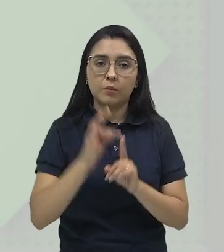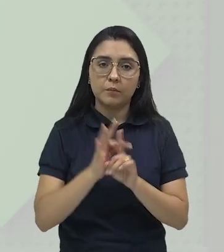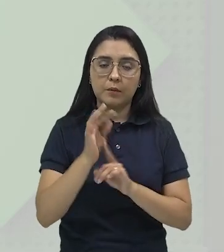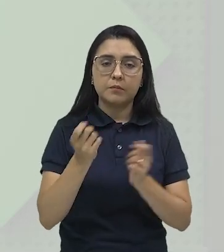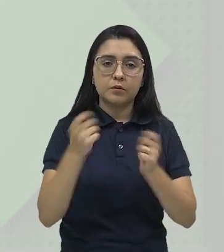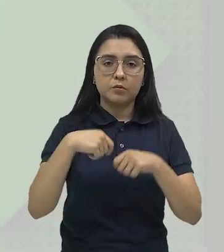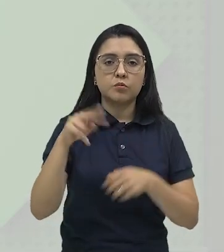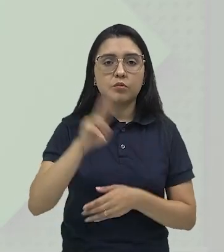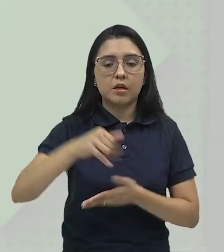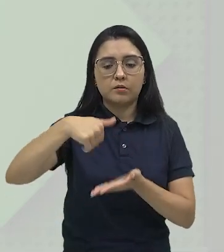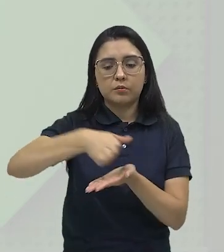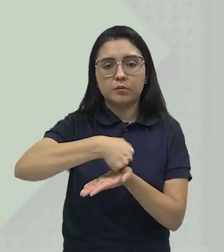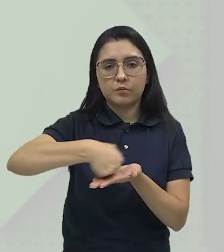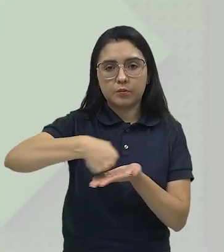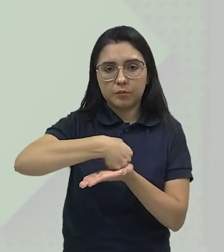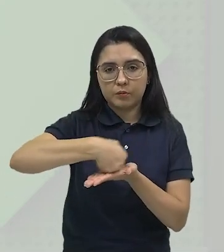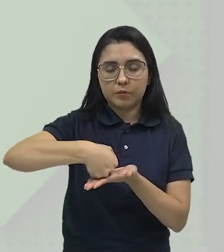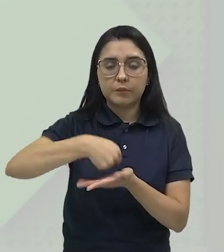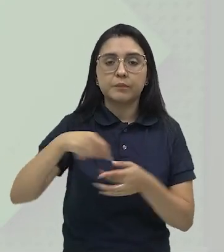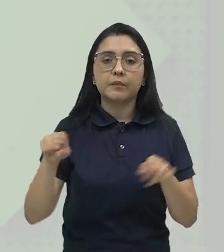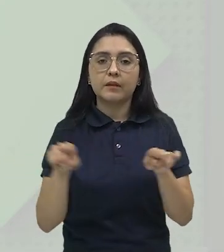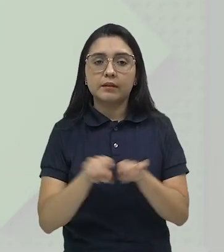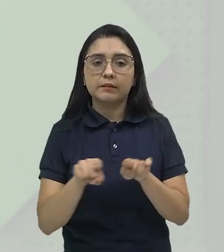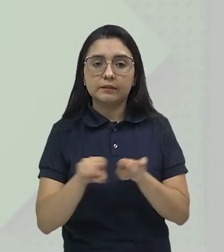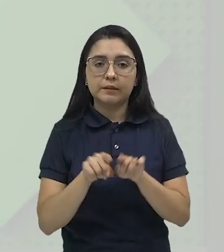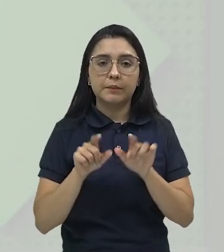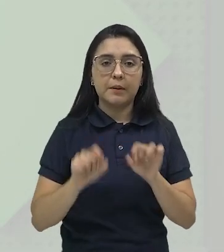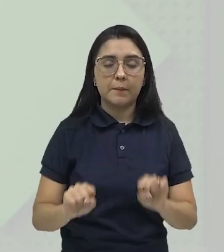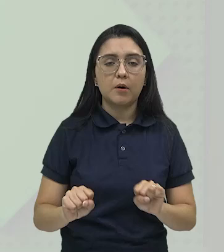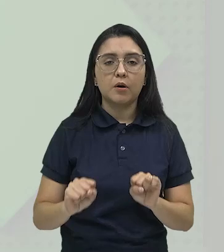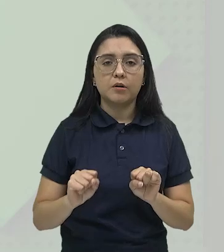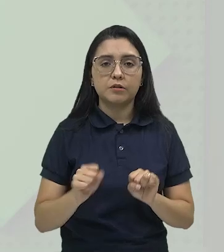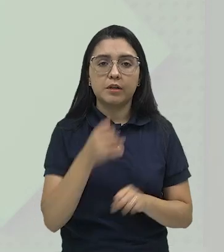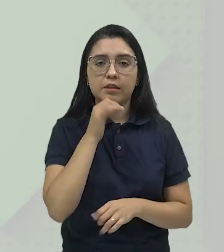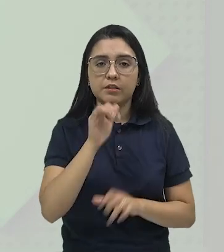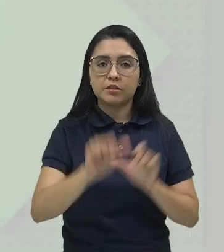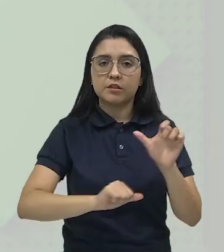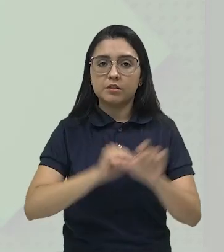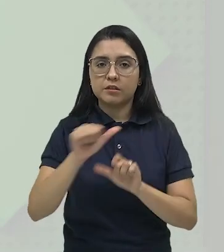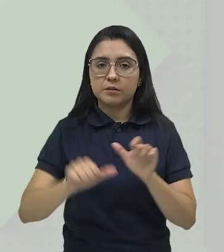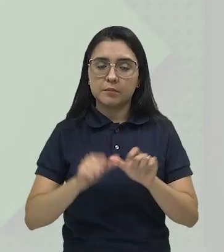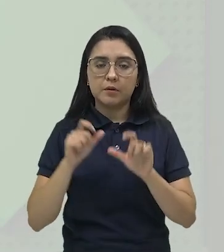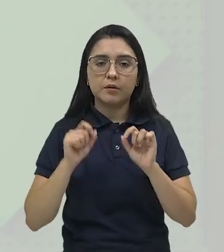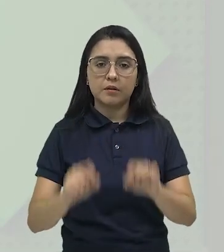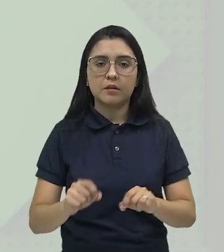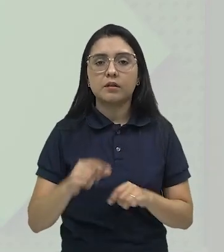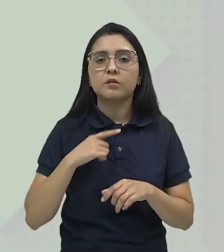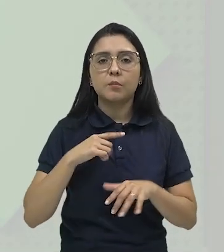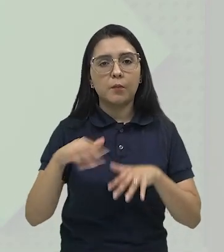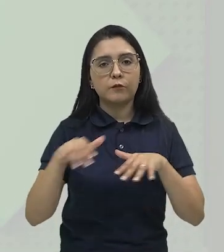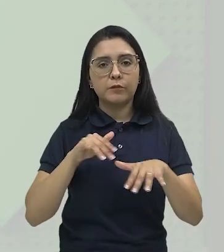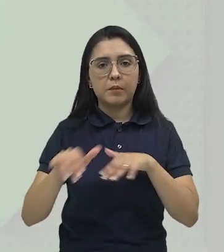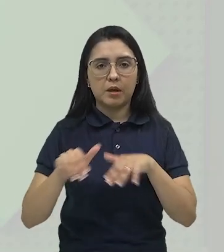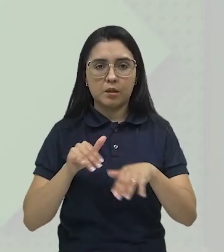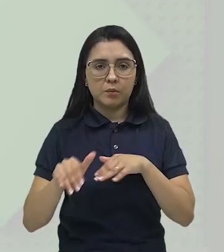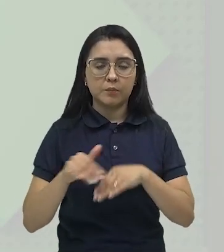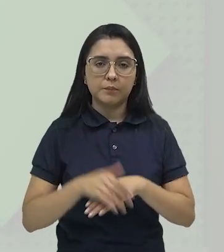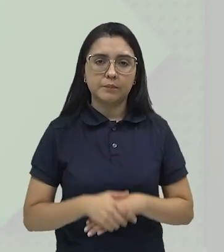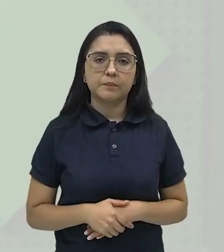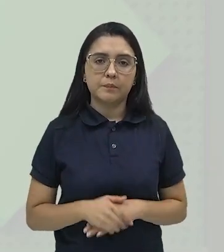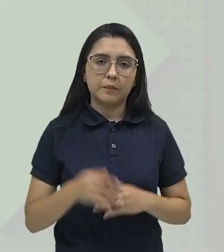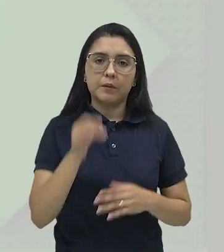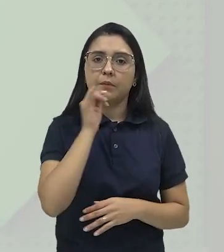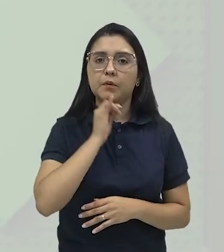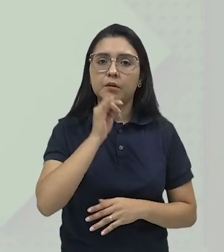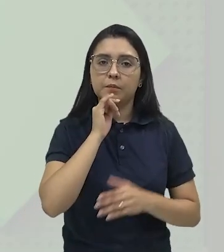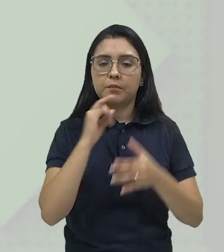ferro de passar. Ou ele pode ainda transformar essa energia em uma energia cinética, da movimentação, por exemplo,